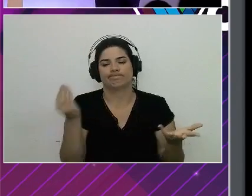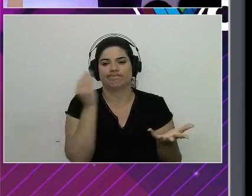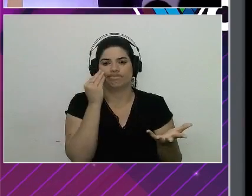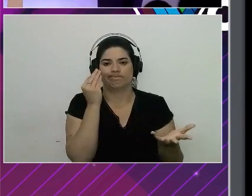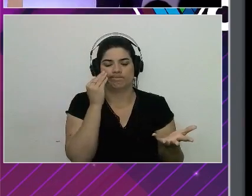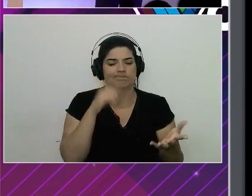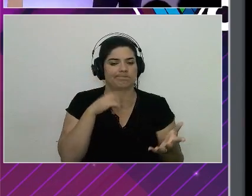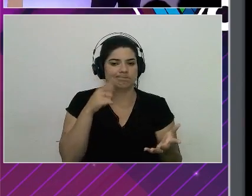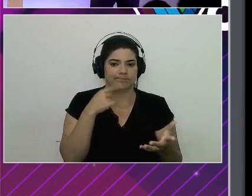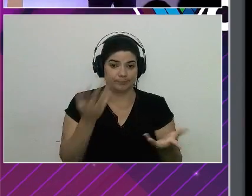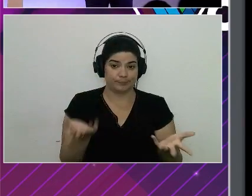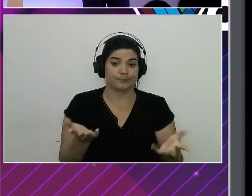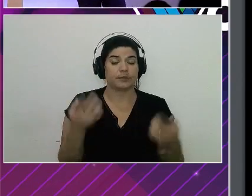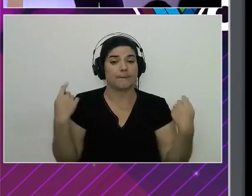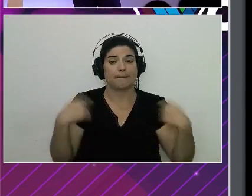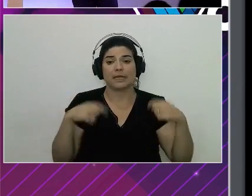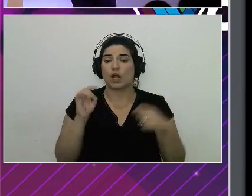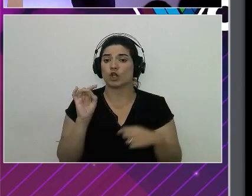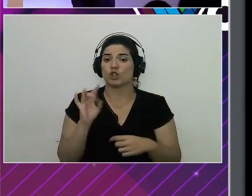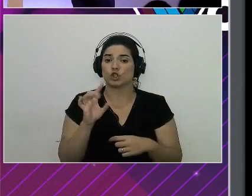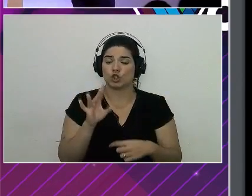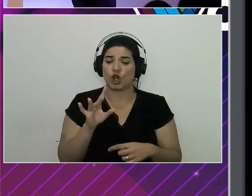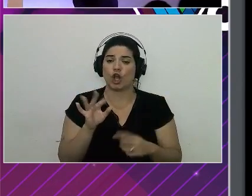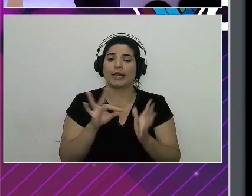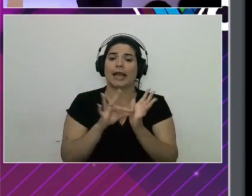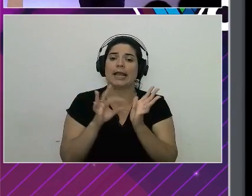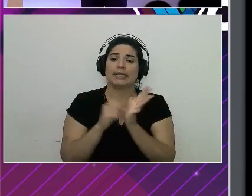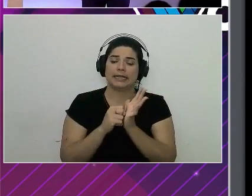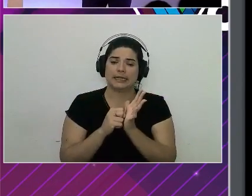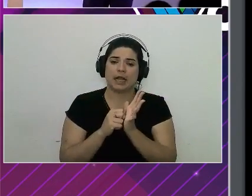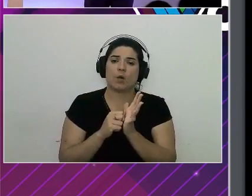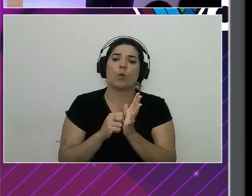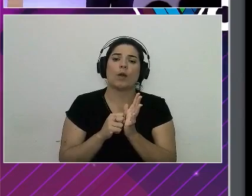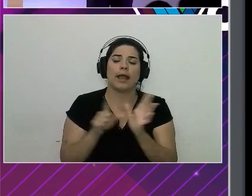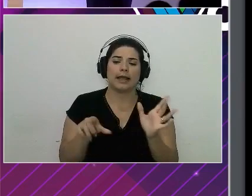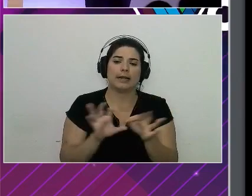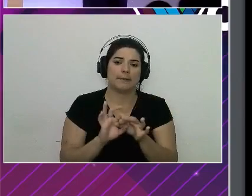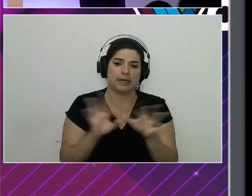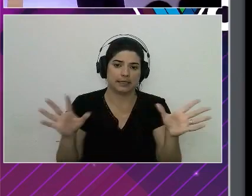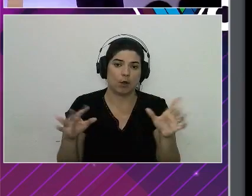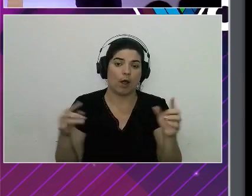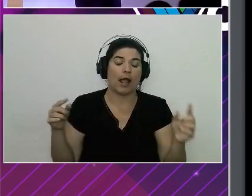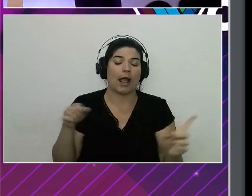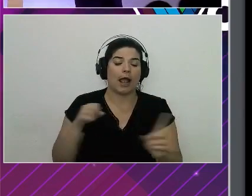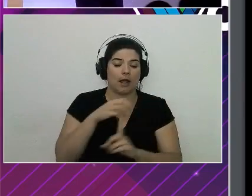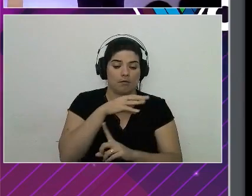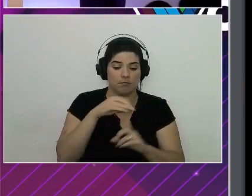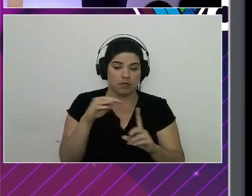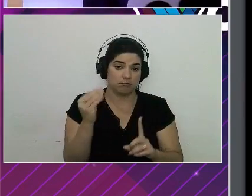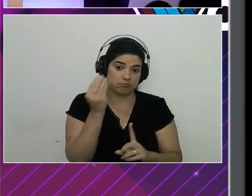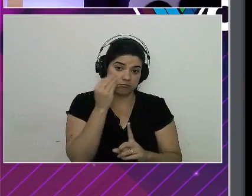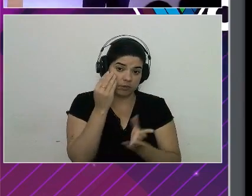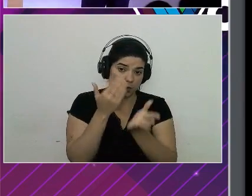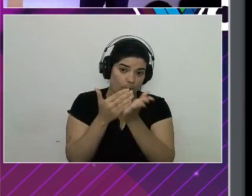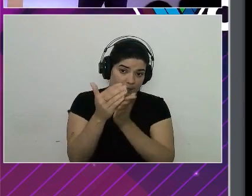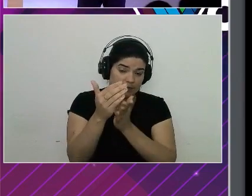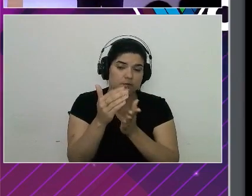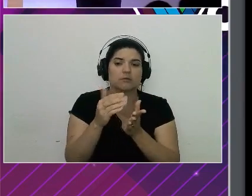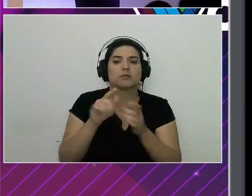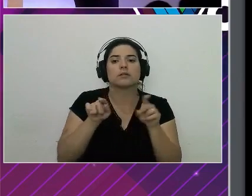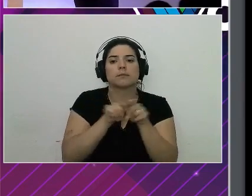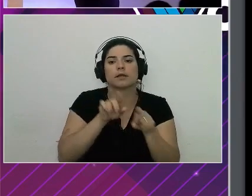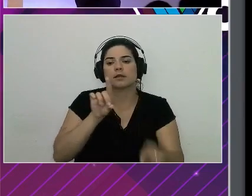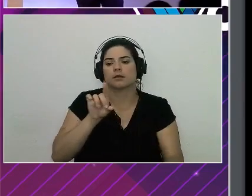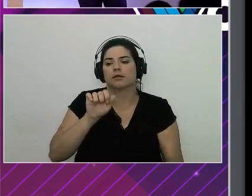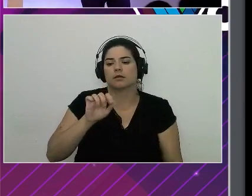aqui você só precisa da credencial da aplicação inicial, onde você vai iniciar a sua transação, e da Data Store, como que você pega o